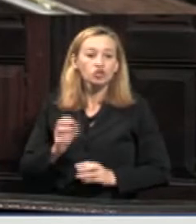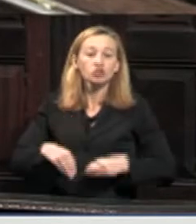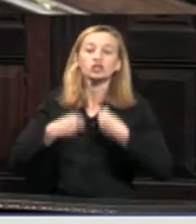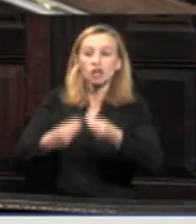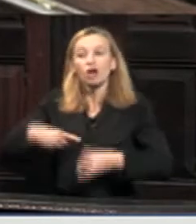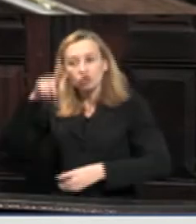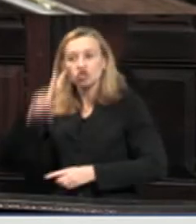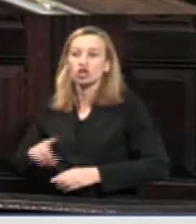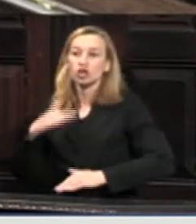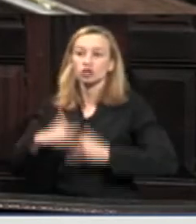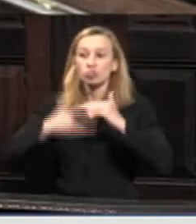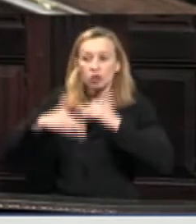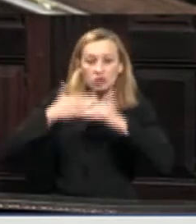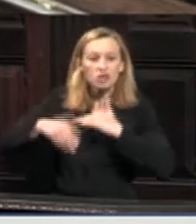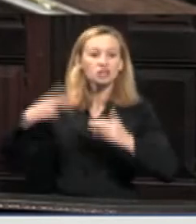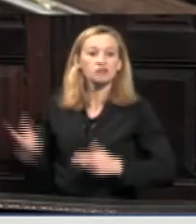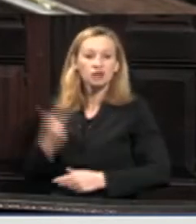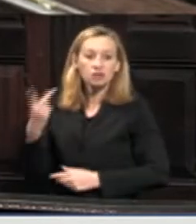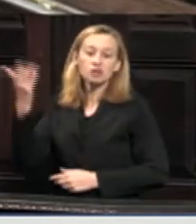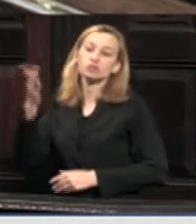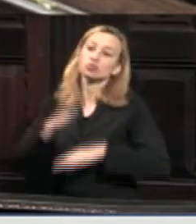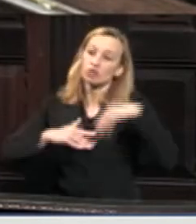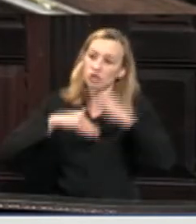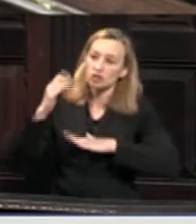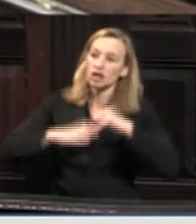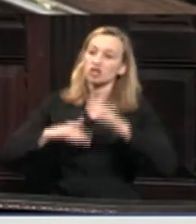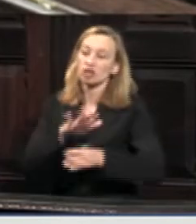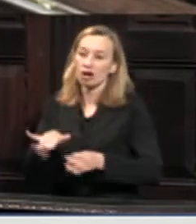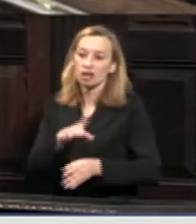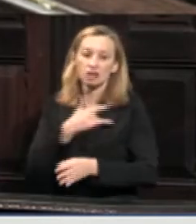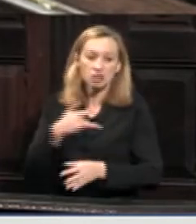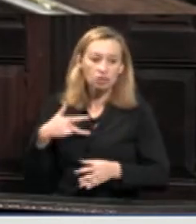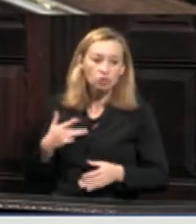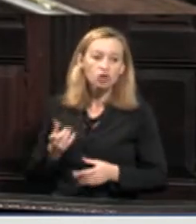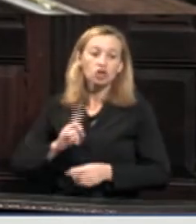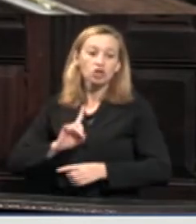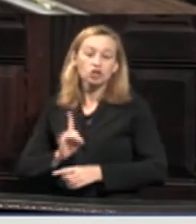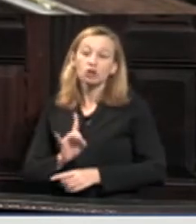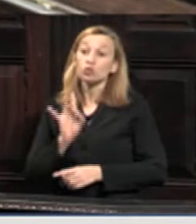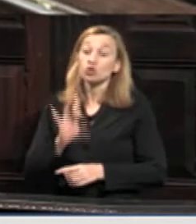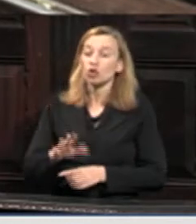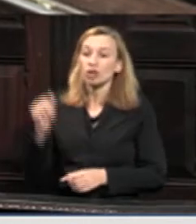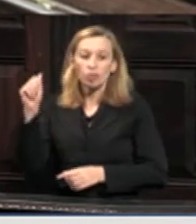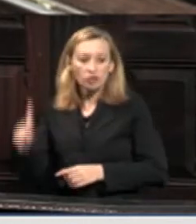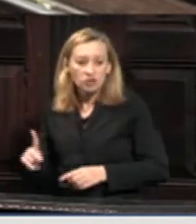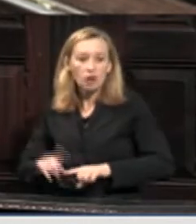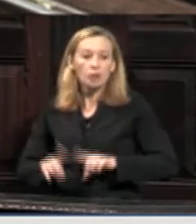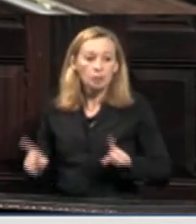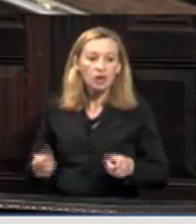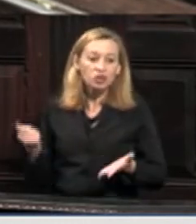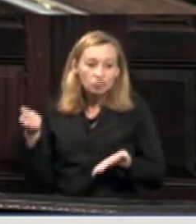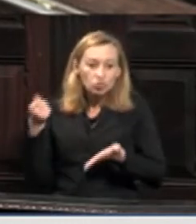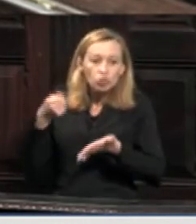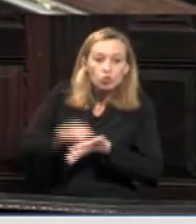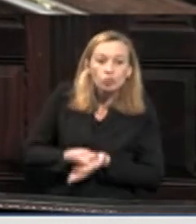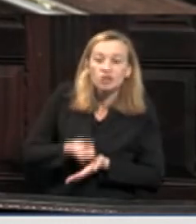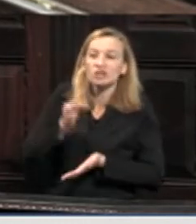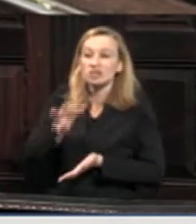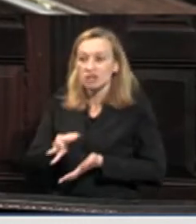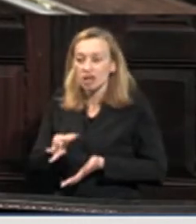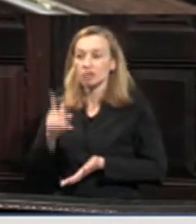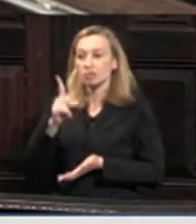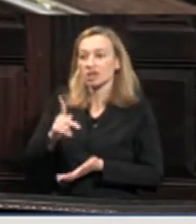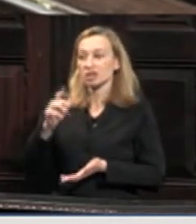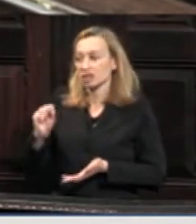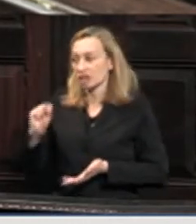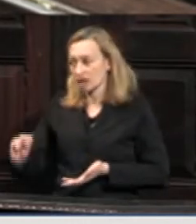um processo de valorização dos profissionais da saúde através não só da aprovação, mas agora da efetivação do PCCS no estado do Rio de